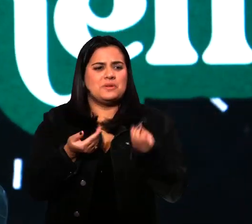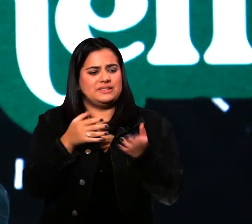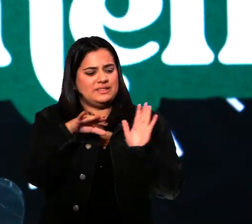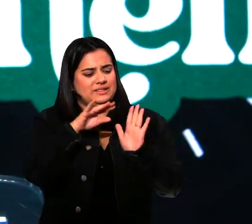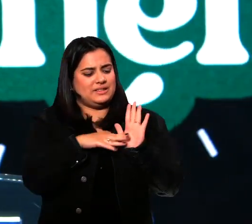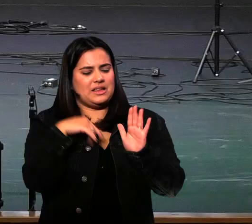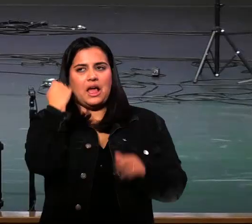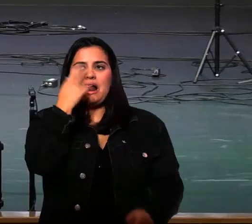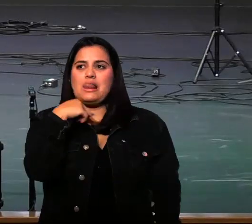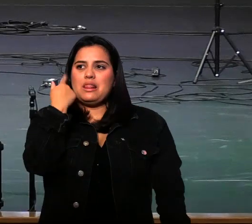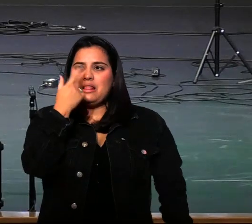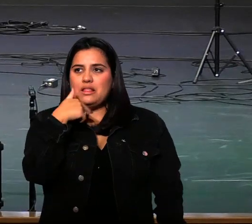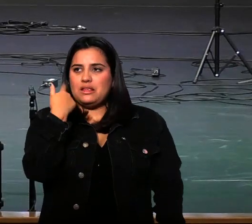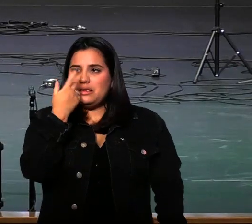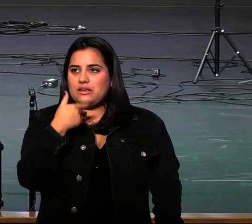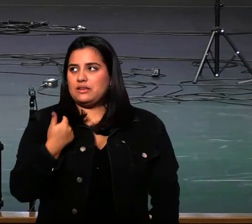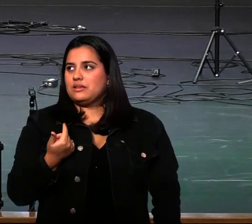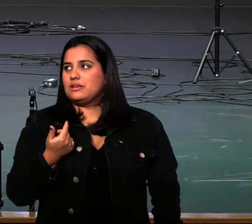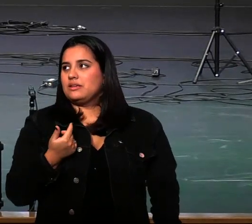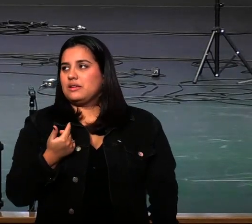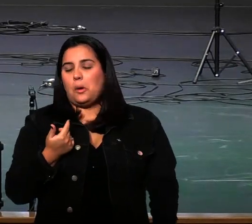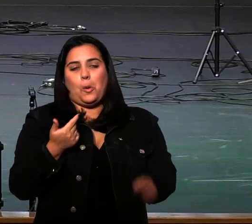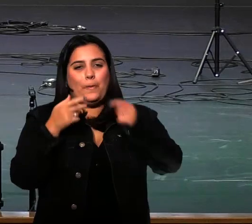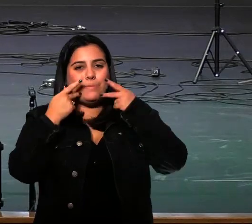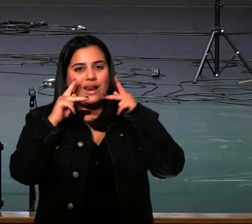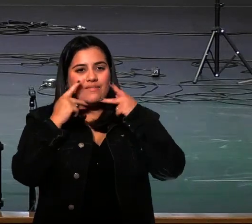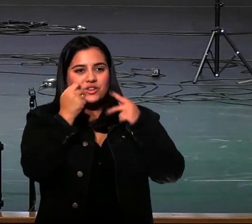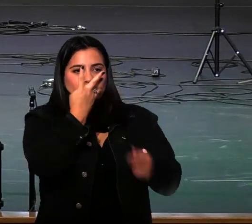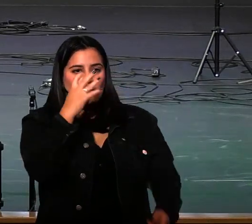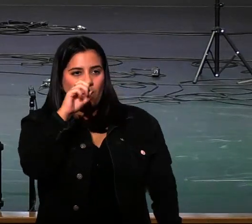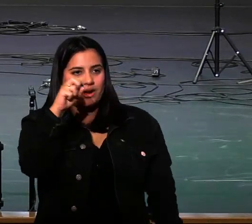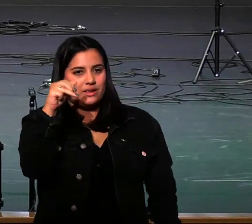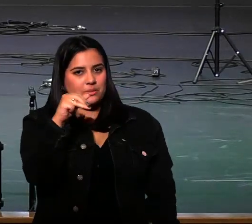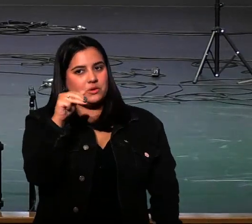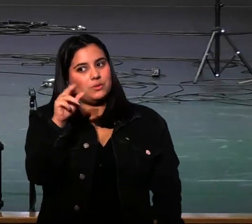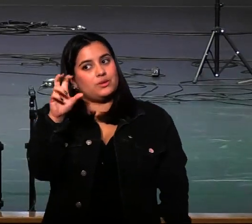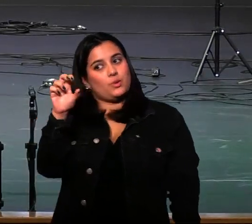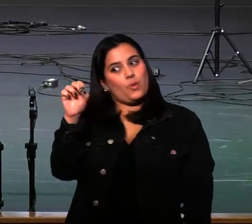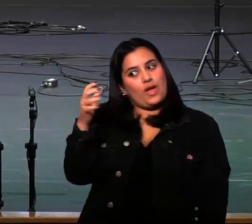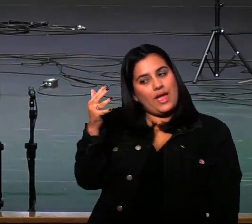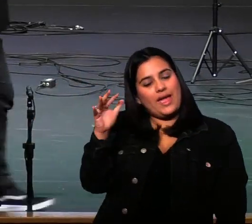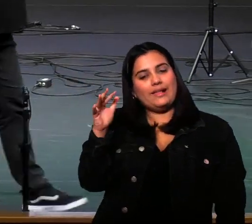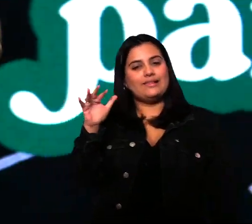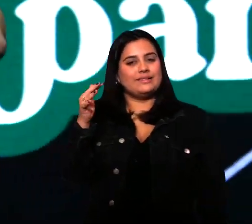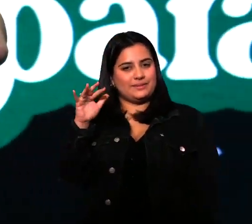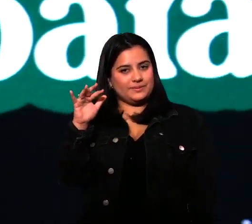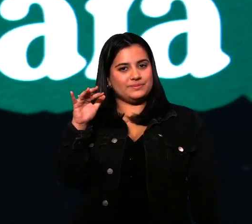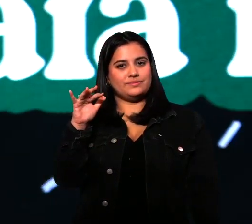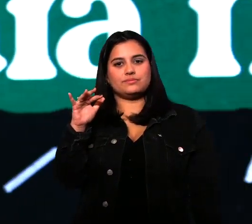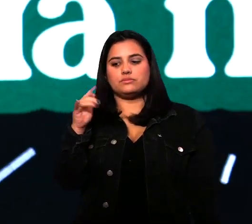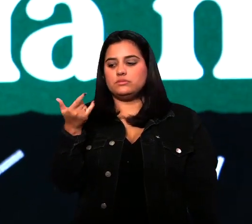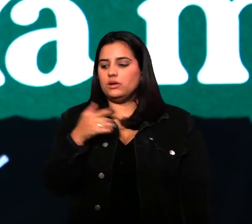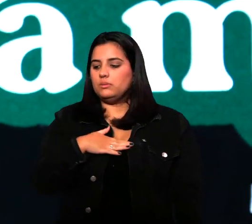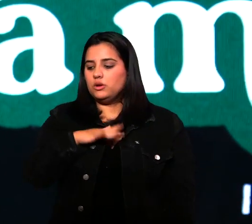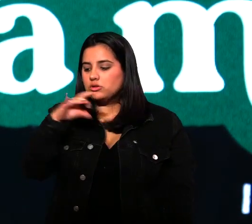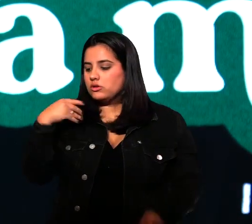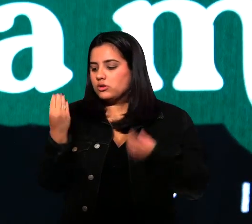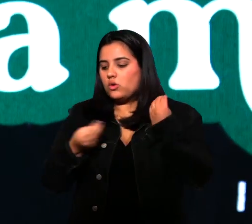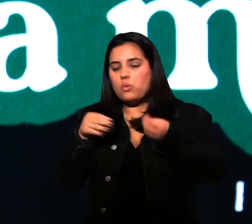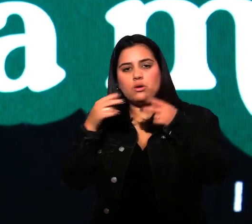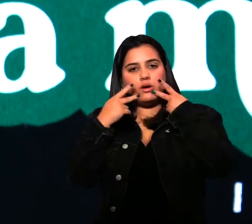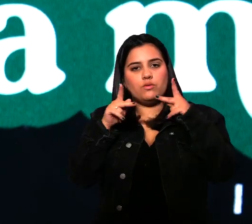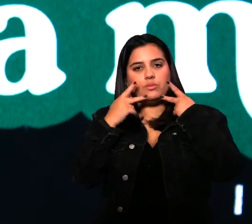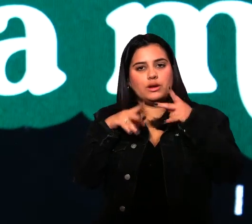nunca, o sermão que ele tinha preparado lá de pelo menos uns 40 minutinhos, 50 talvez, aquela coisa toda. Eu falei assim, meu Deus, como é que eu vou pregar aqui?